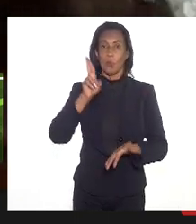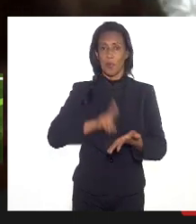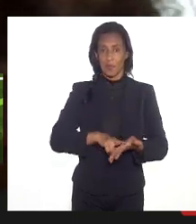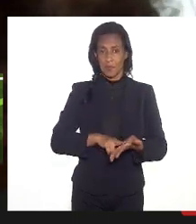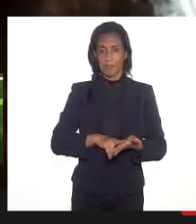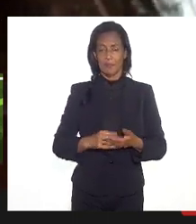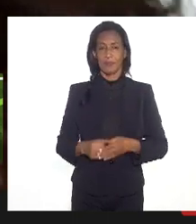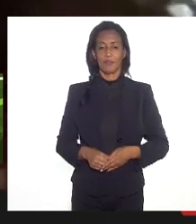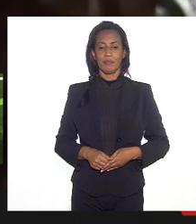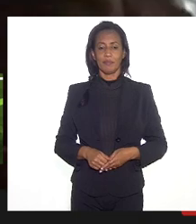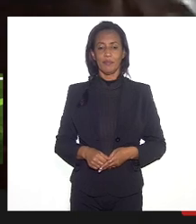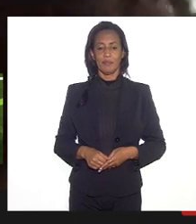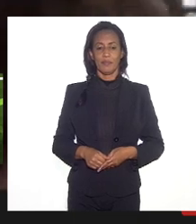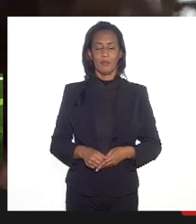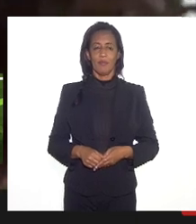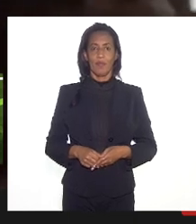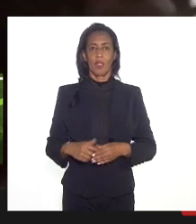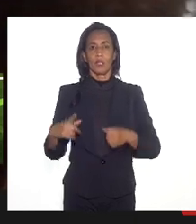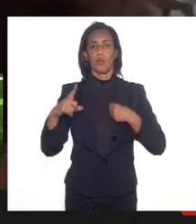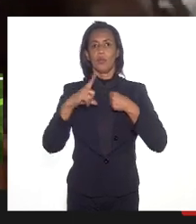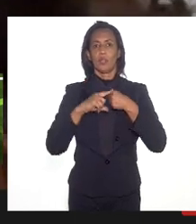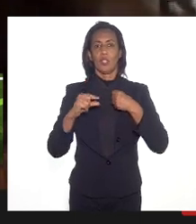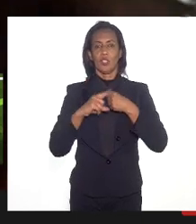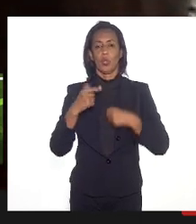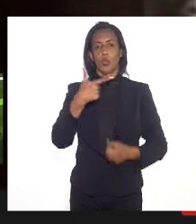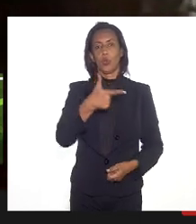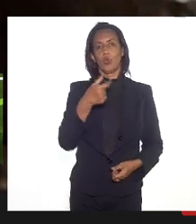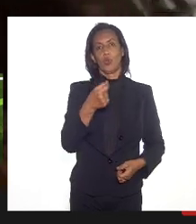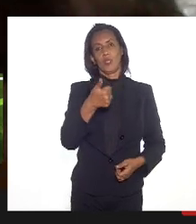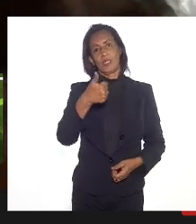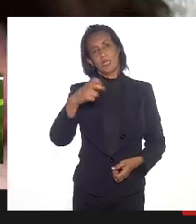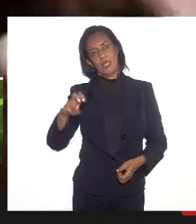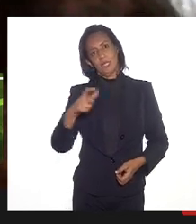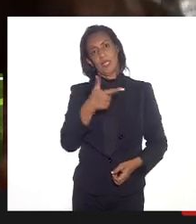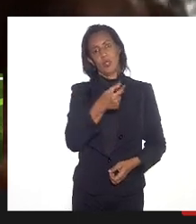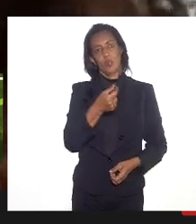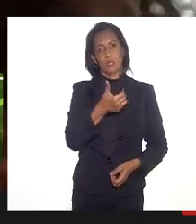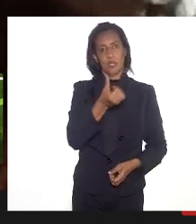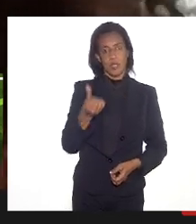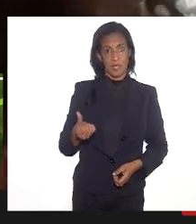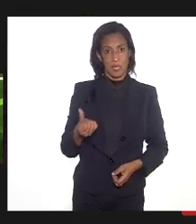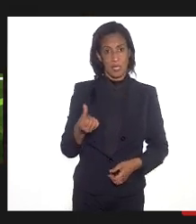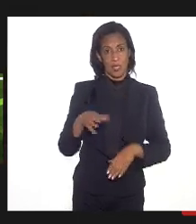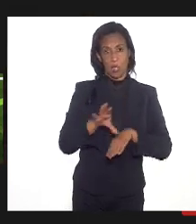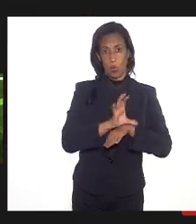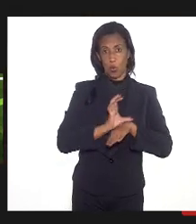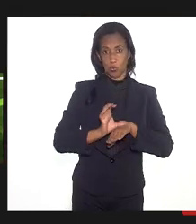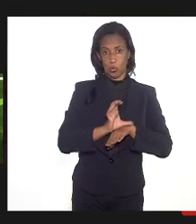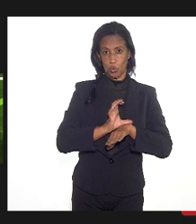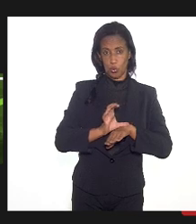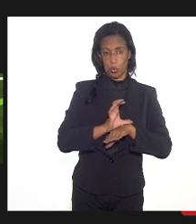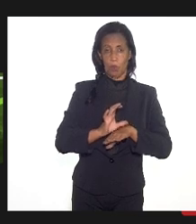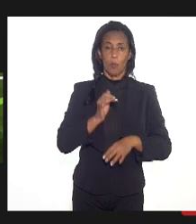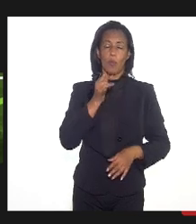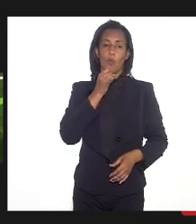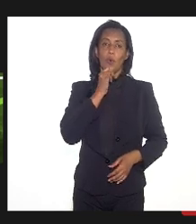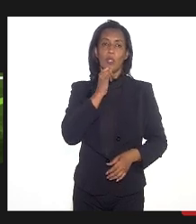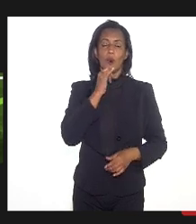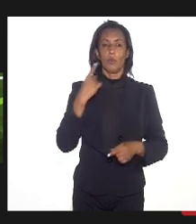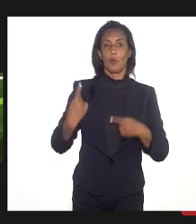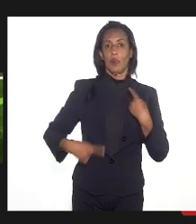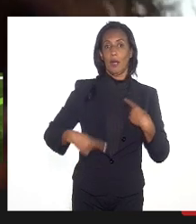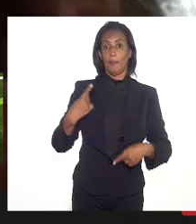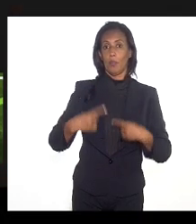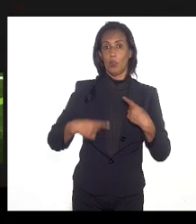autorreconhecimento, nos artigos 215 e 216 da Constituição, por exemplo, na política